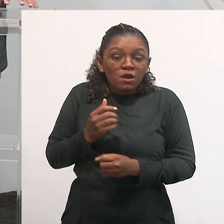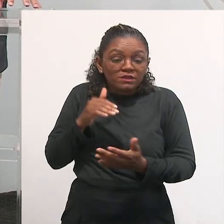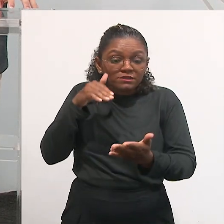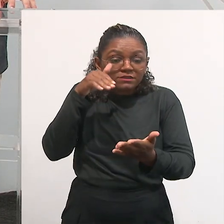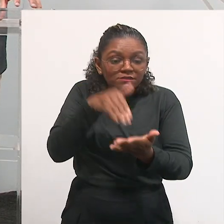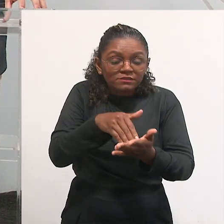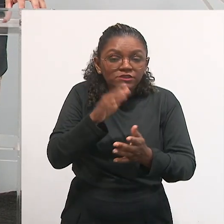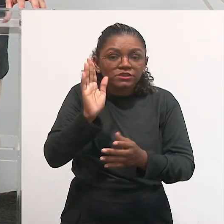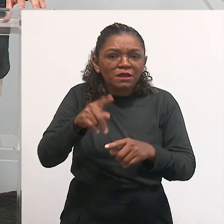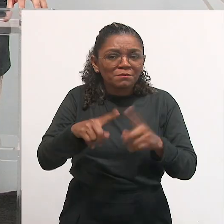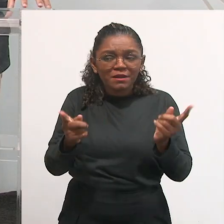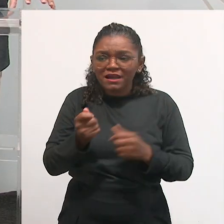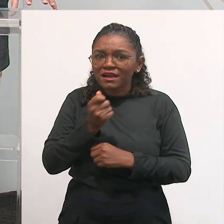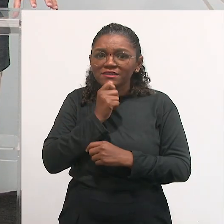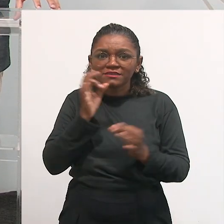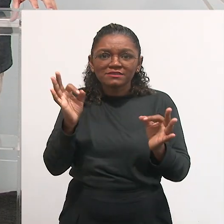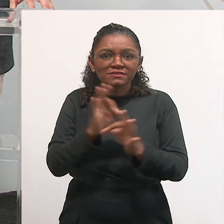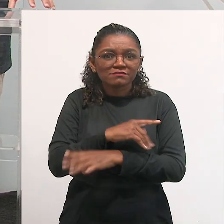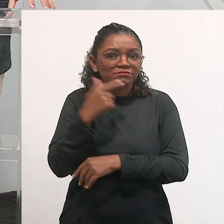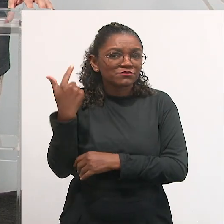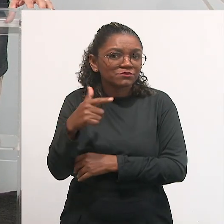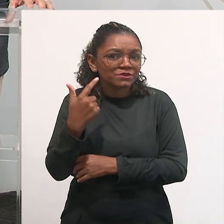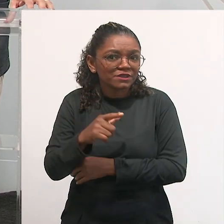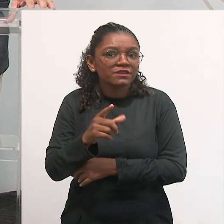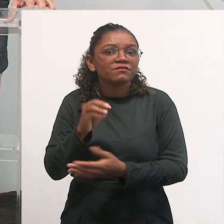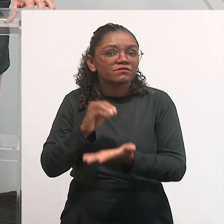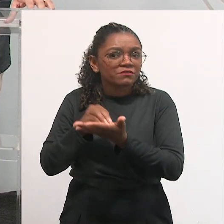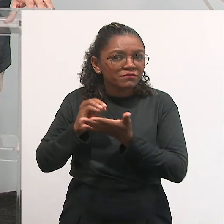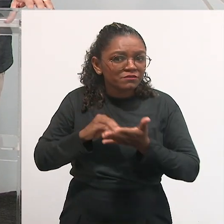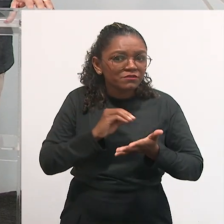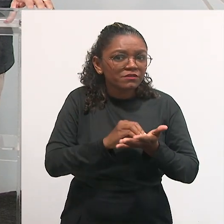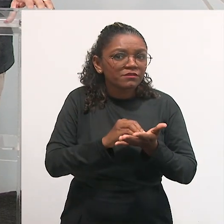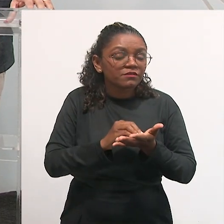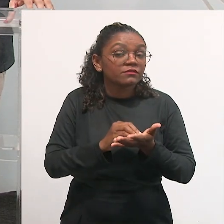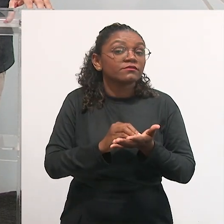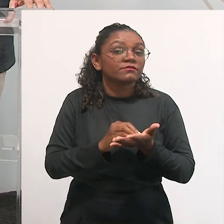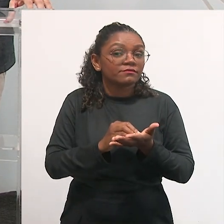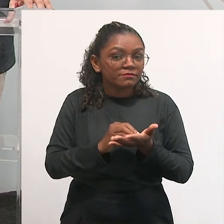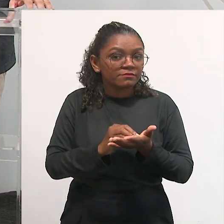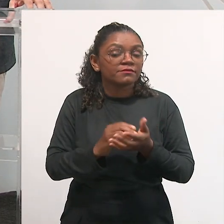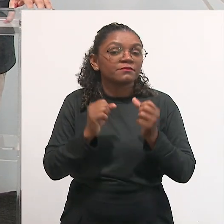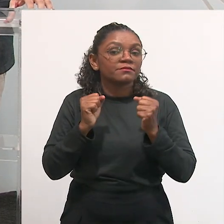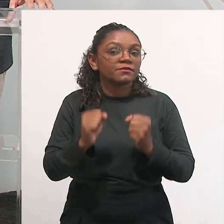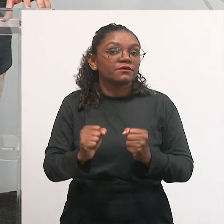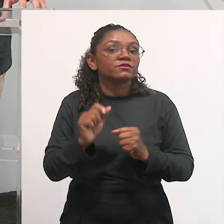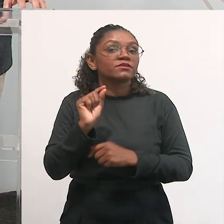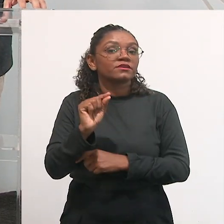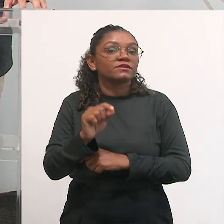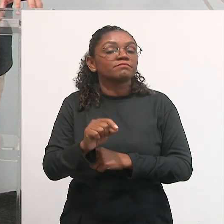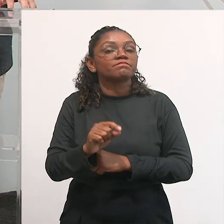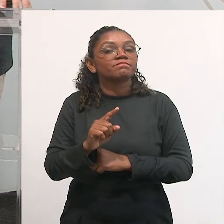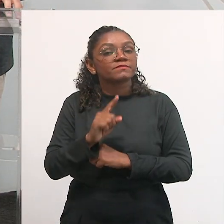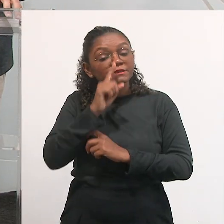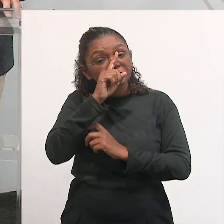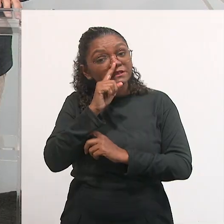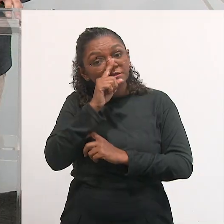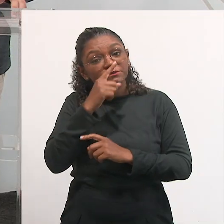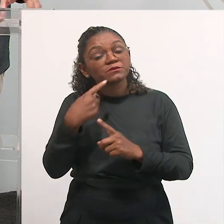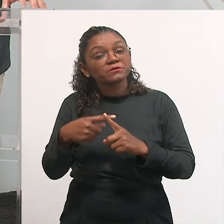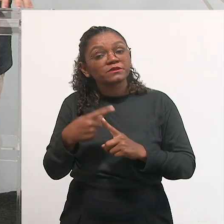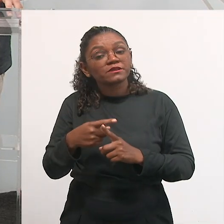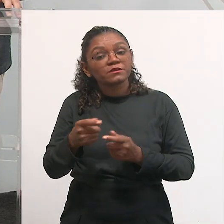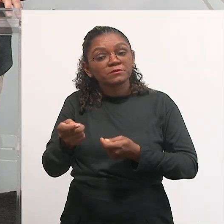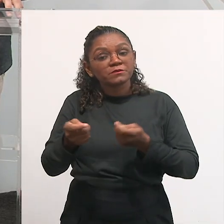penúltimo, e ainda está longe de alcançar o escopo inicial, isso pode ser considerado muito grave para um projeto.